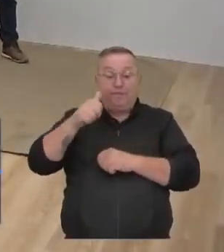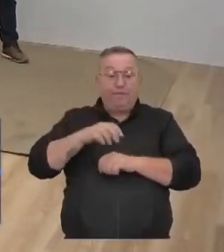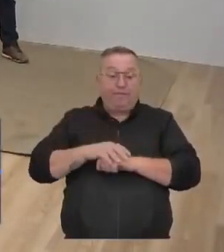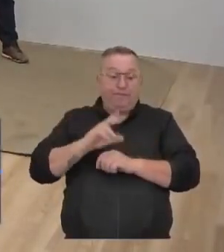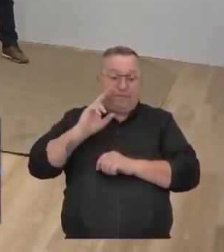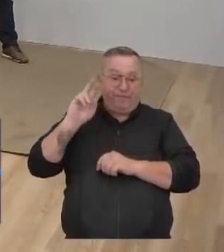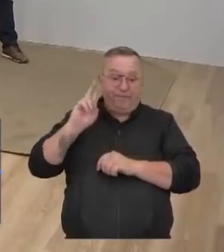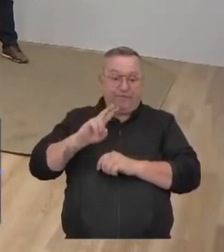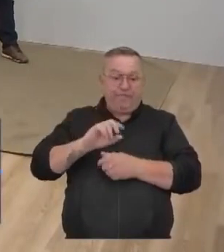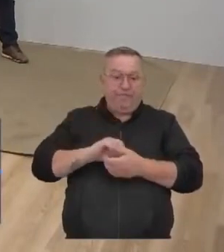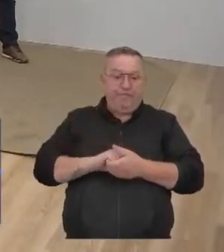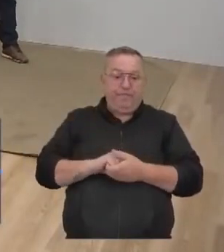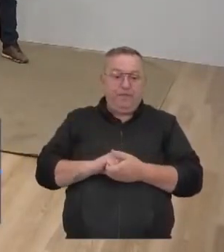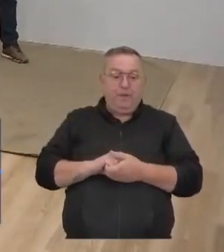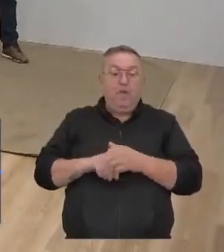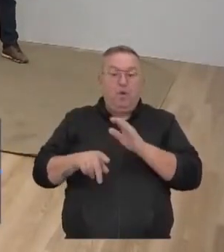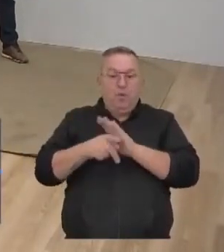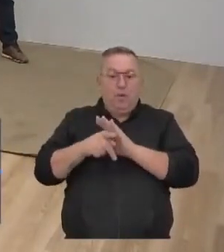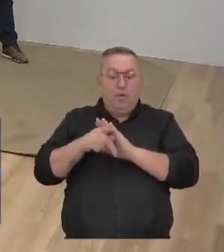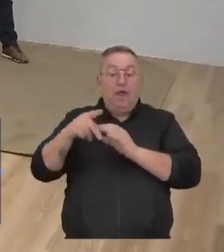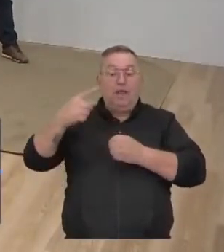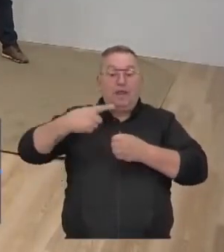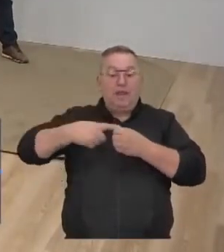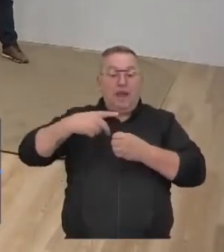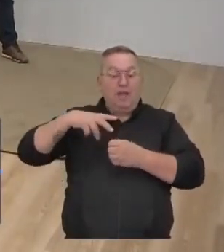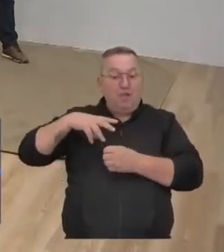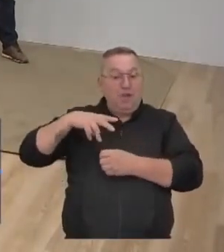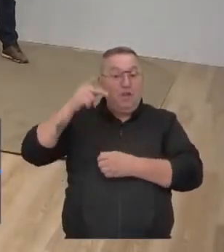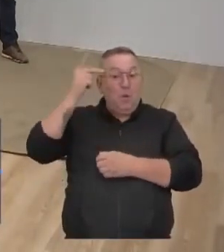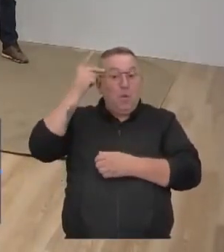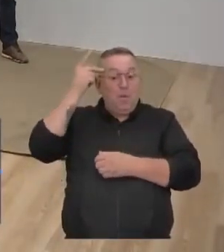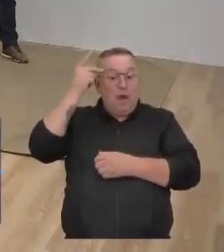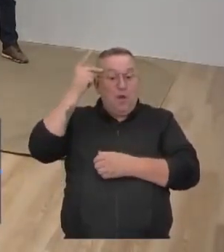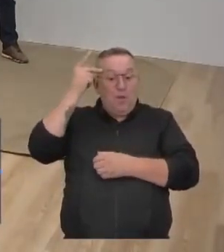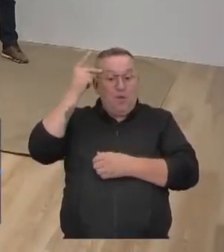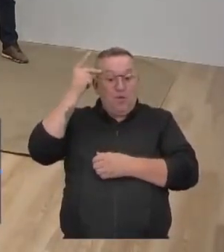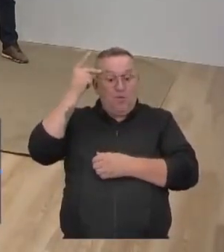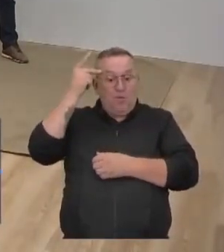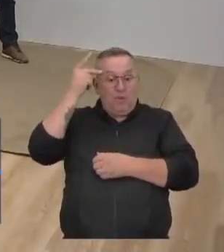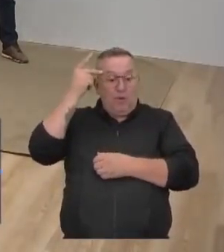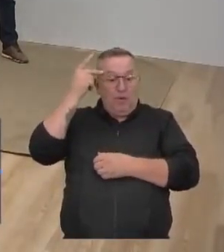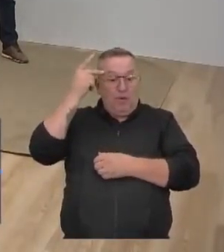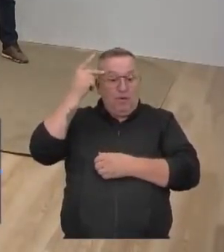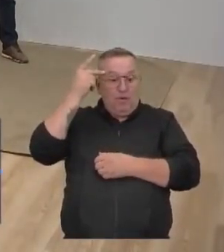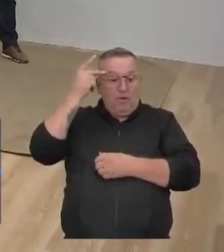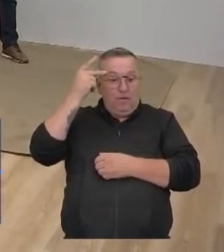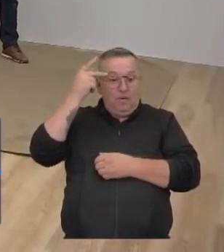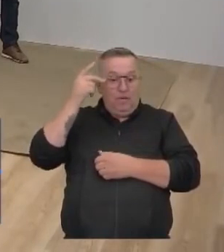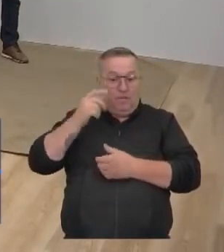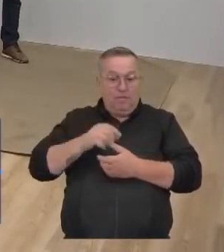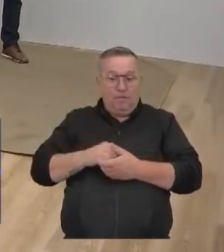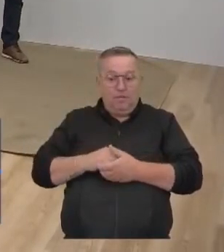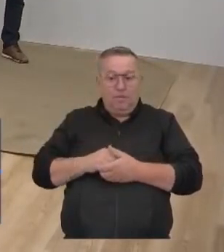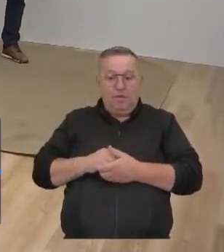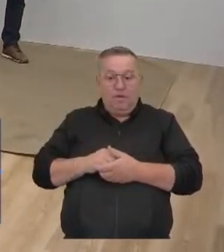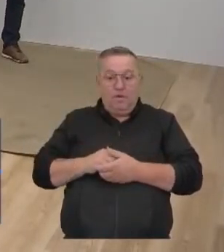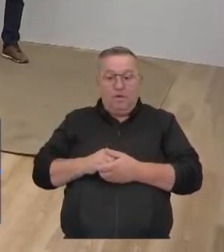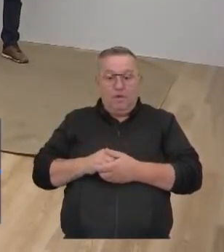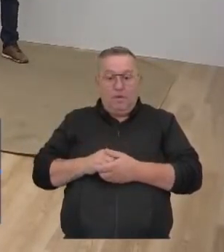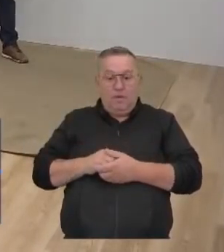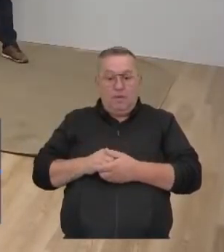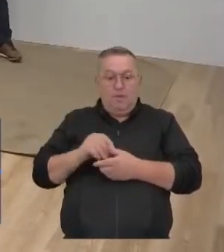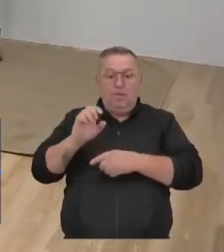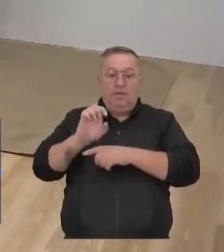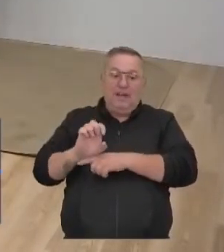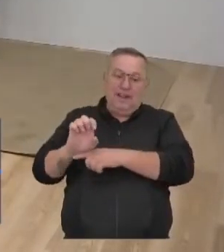nossa primeira área, que é a cidade de São Paulo. Professor Tony, então, você pode explicar pra gente aí a área da cidade de São Paulo? Da cidade ou do estado? Do estado de